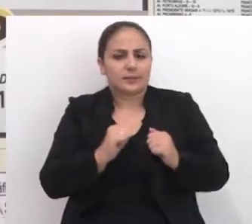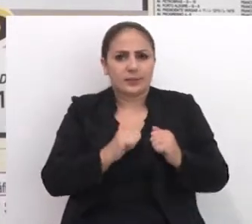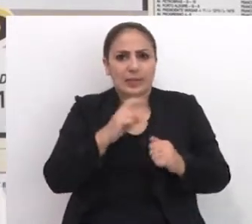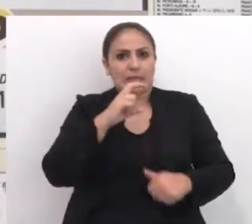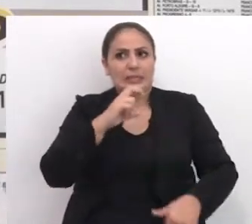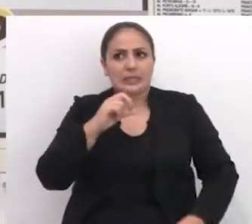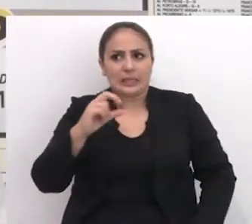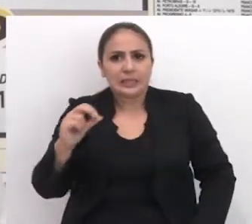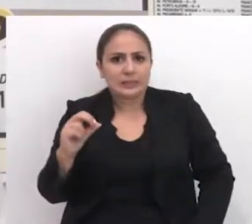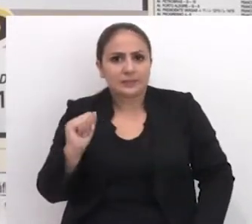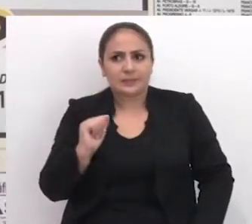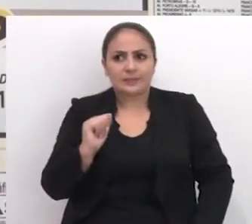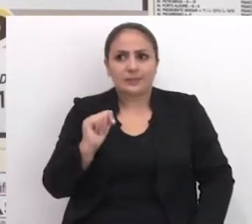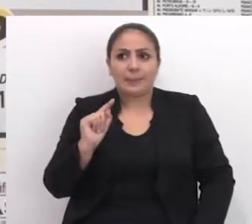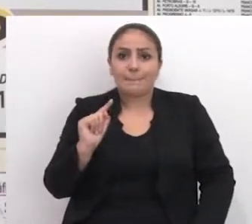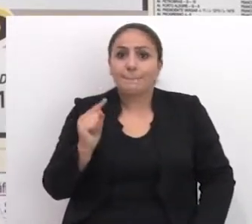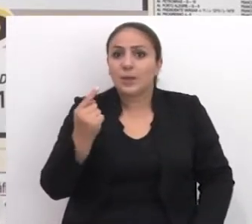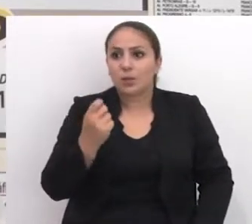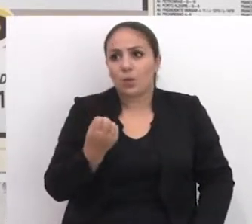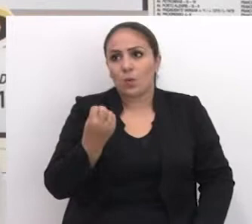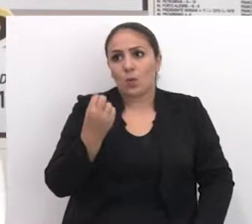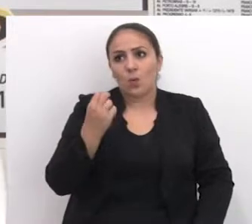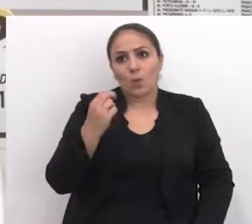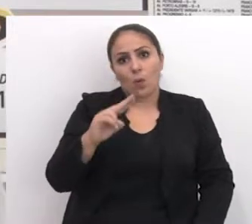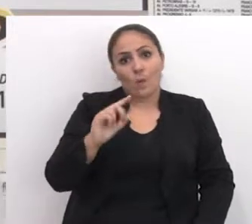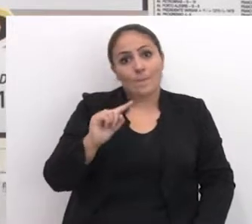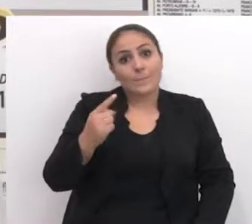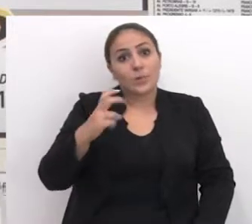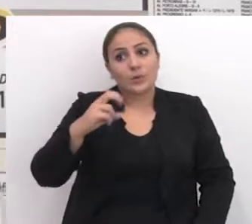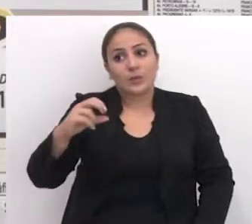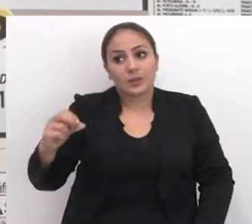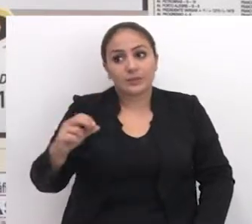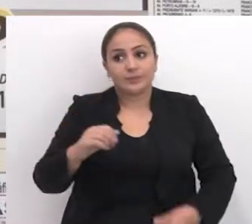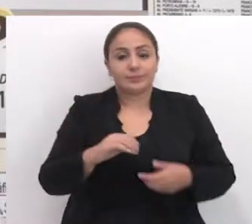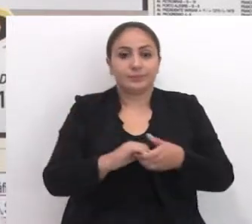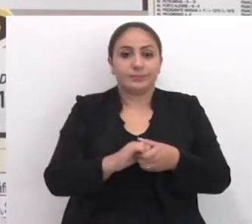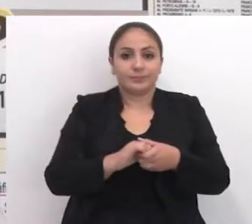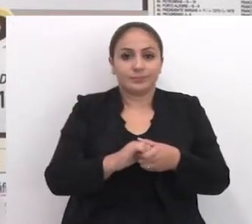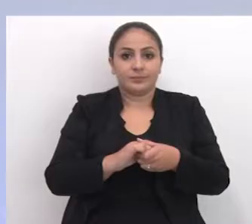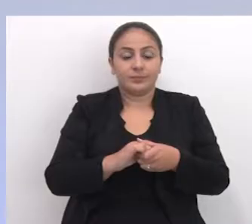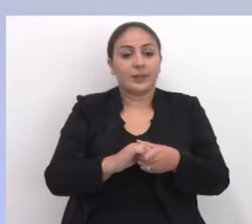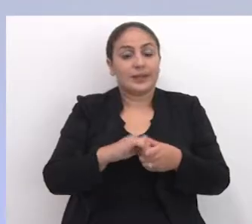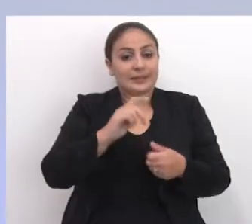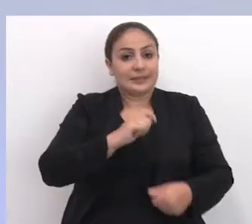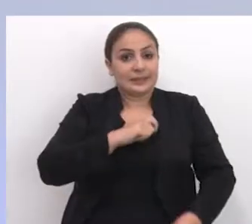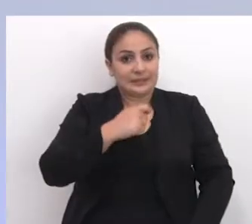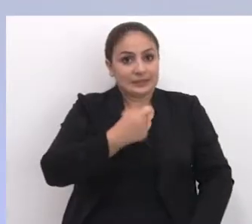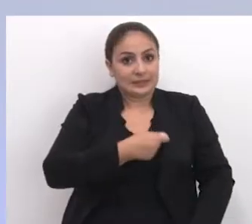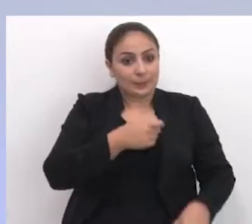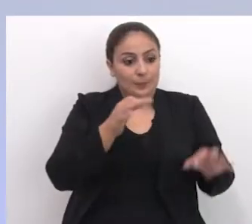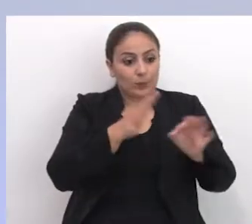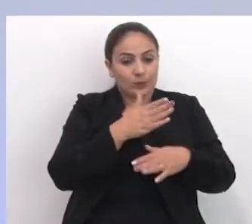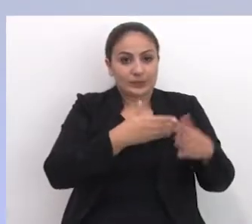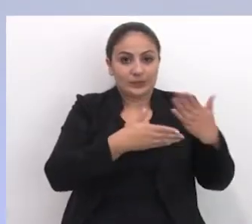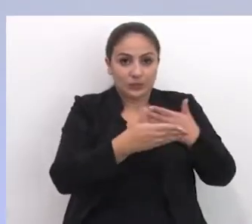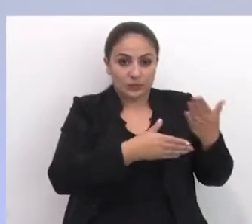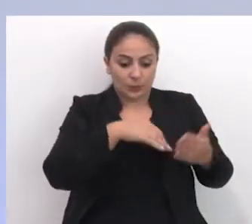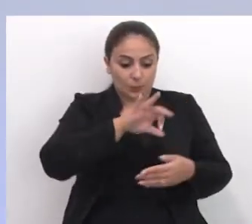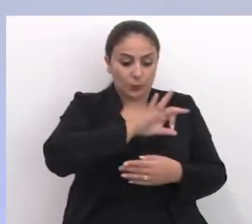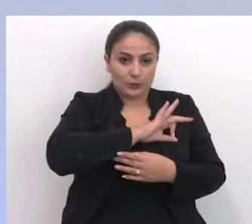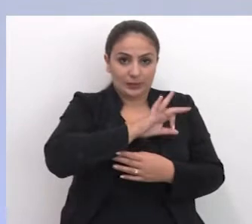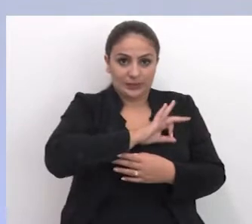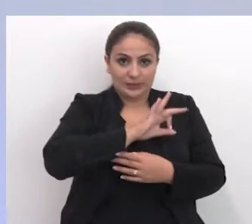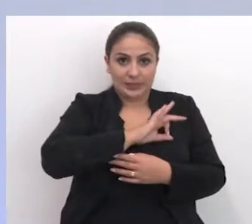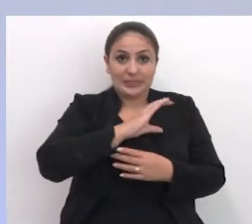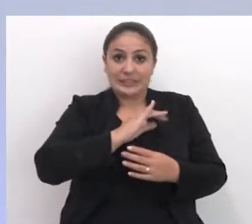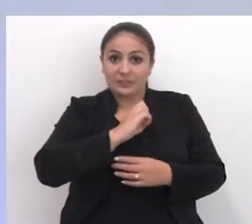ou 1.500 para nós poder assentar todos. E senão nós vamos estar ficando só enrolando essas famílias. Delegacia de Pronto Atendimento da